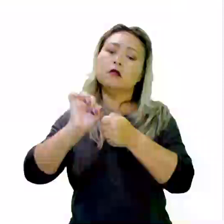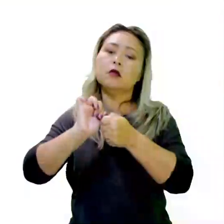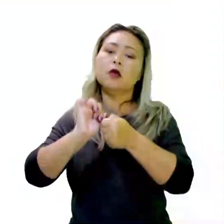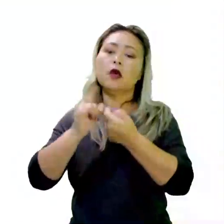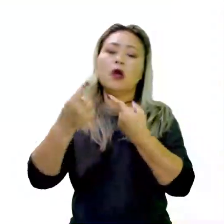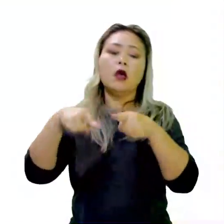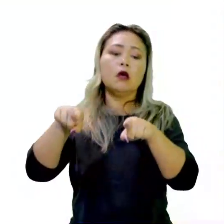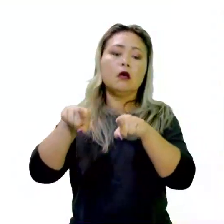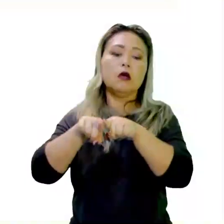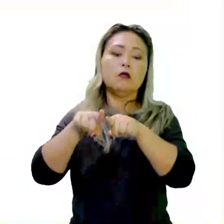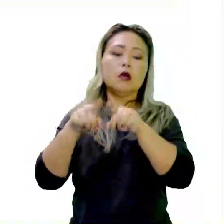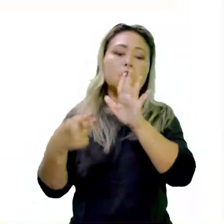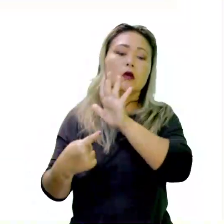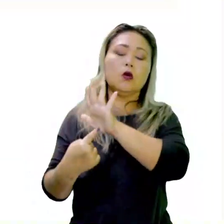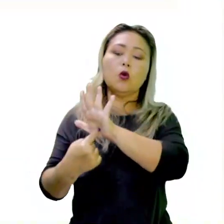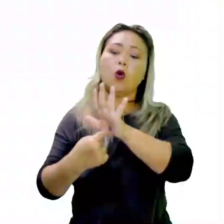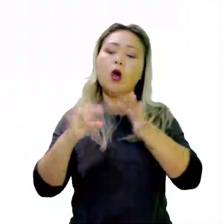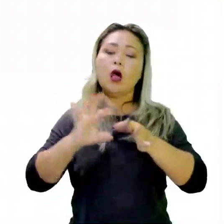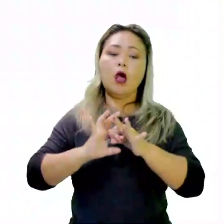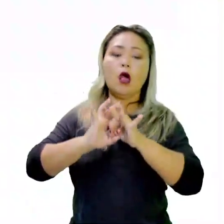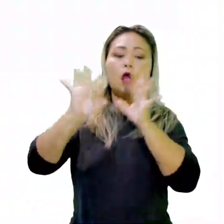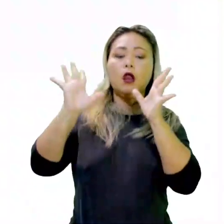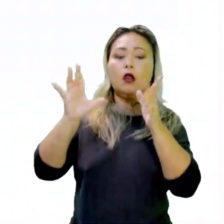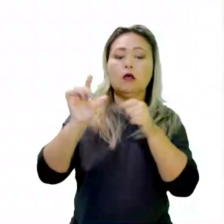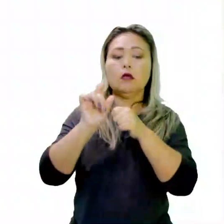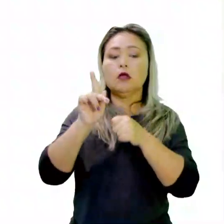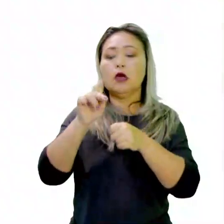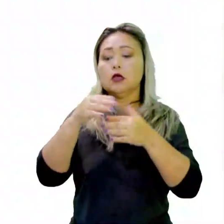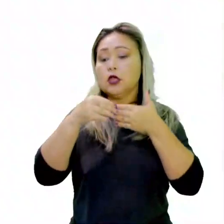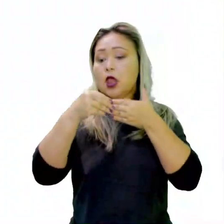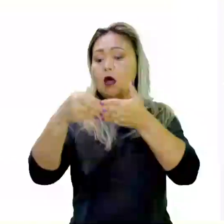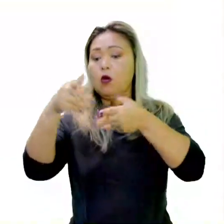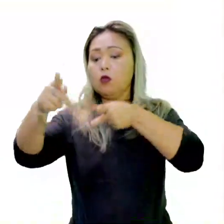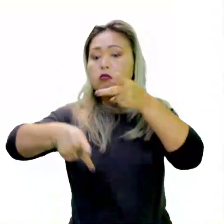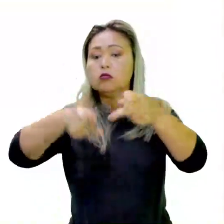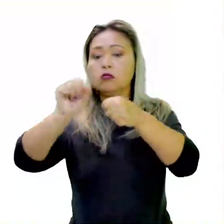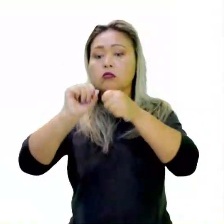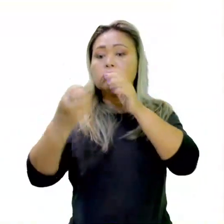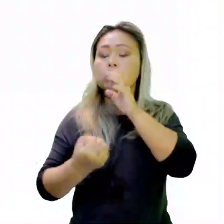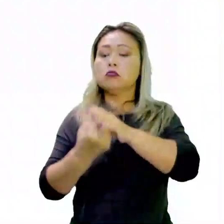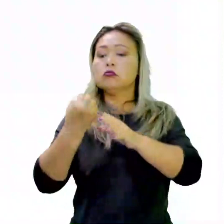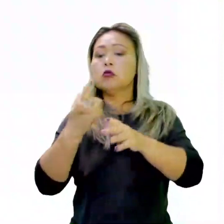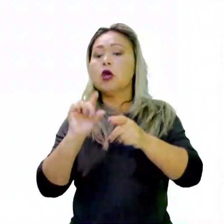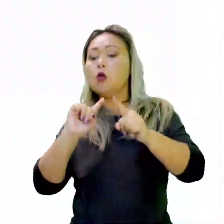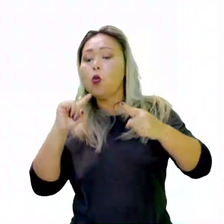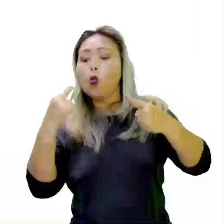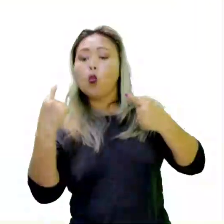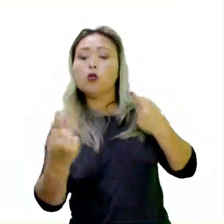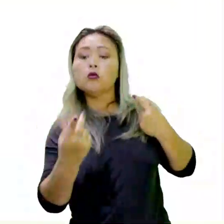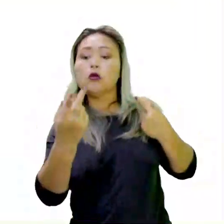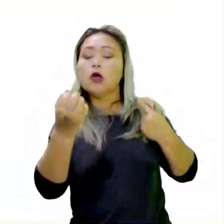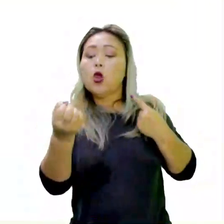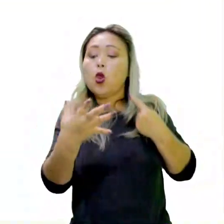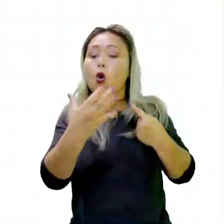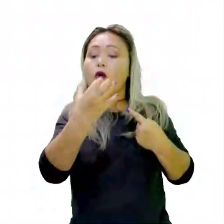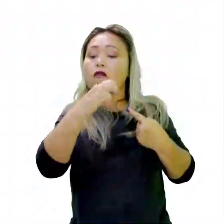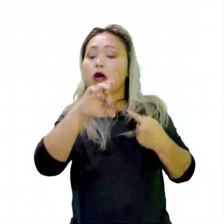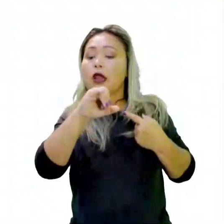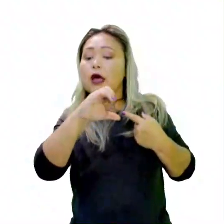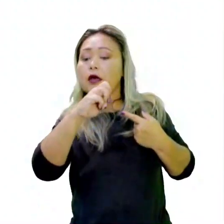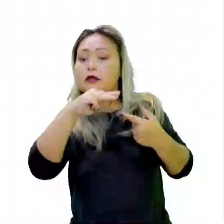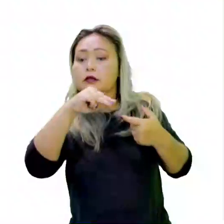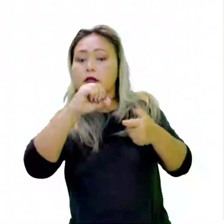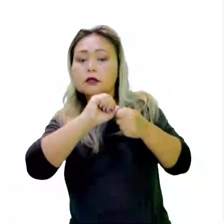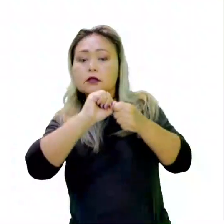guiando o povo, de 1830, de Eugênio. Então surge a reação ao neoclassicismo do século XVIII.